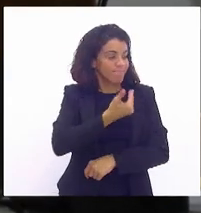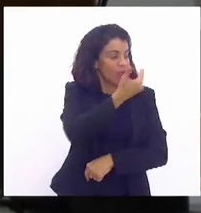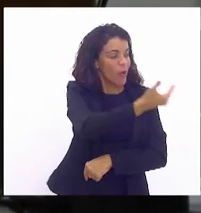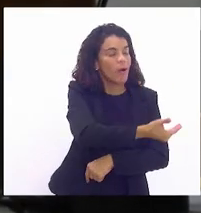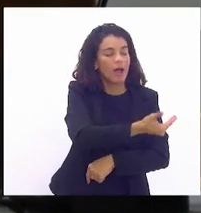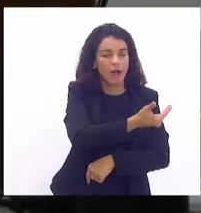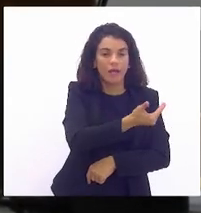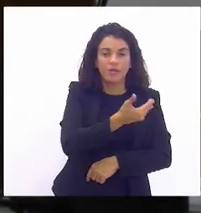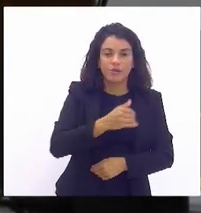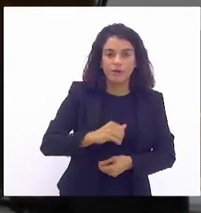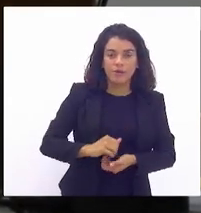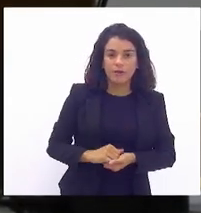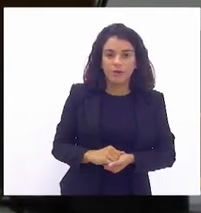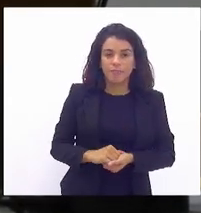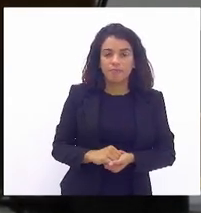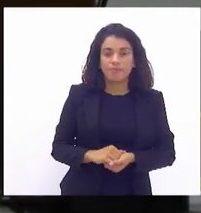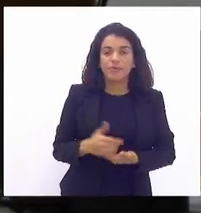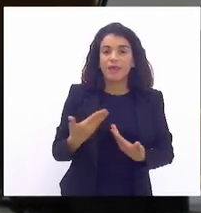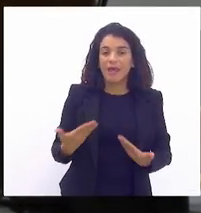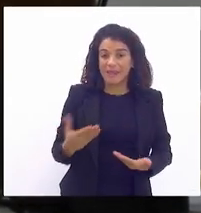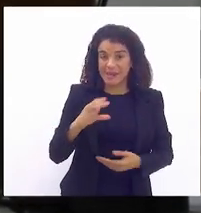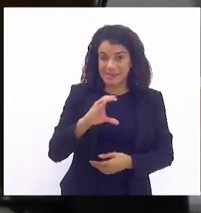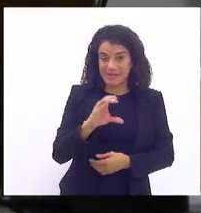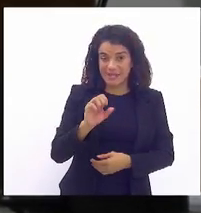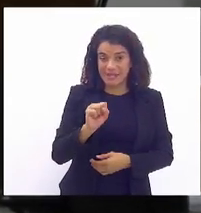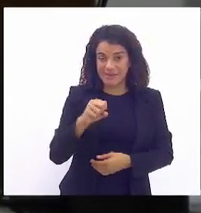Excelência, é que se a CSN